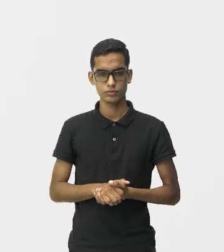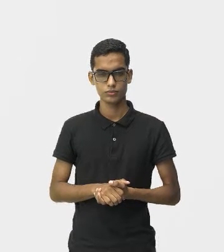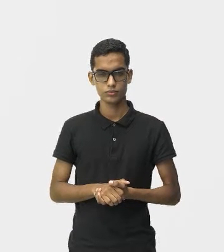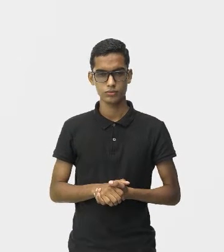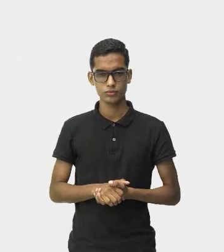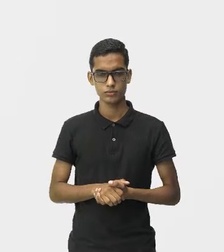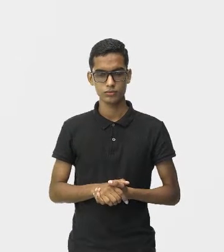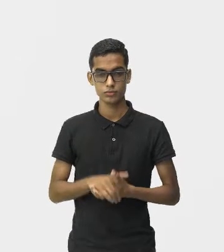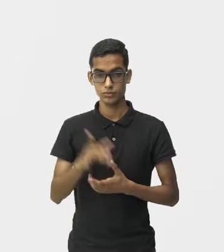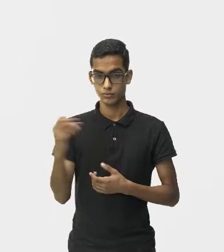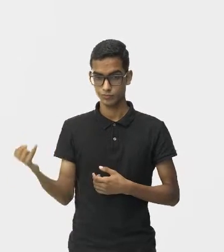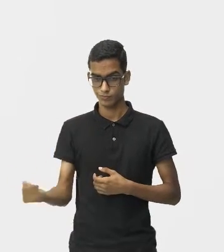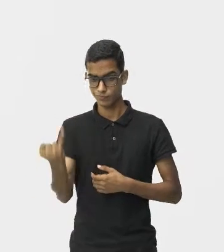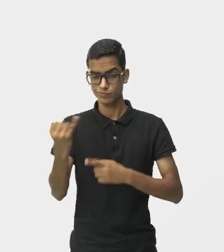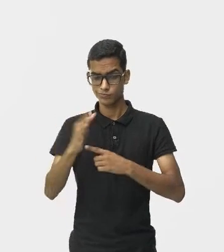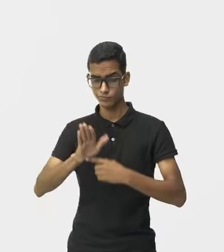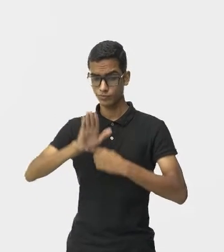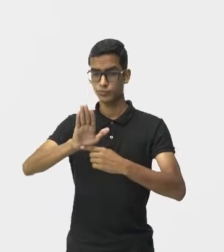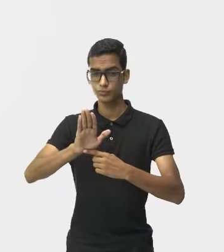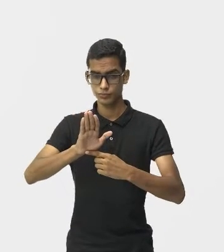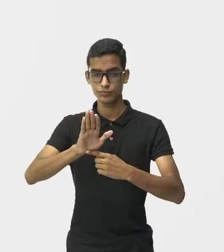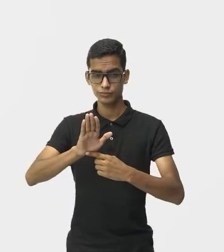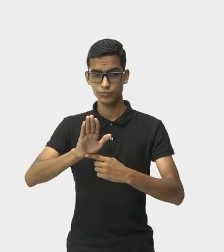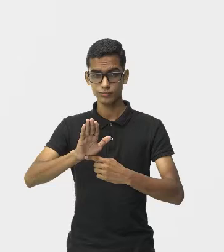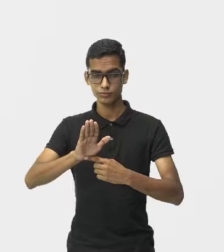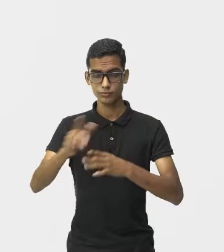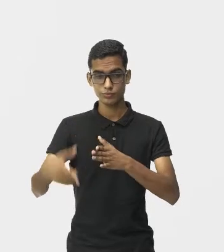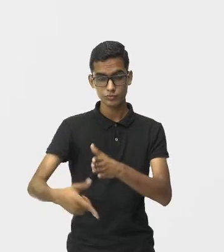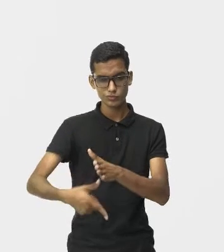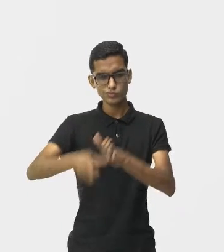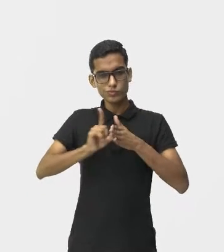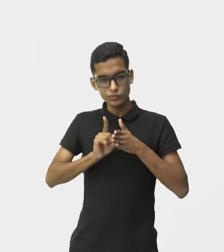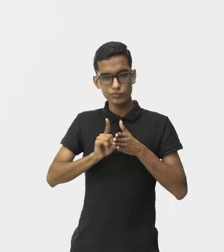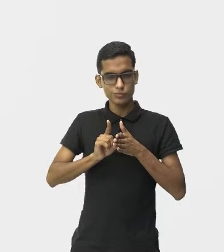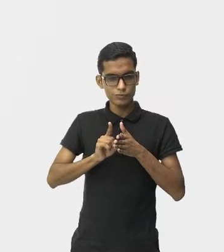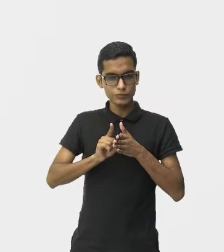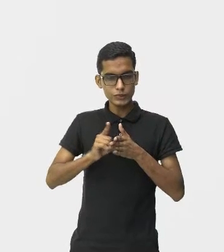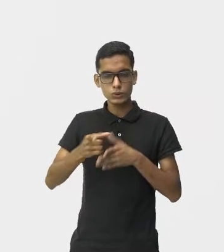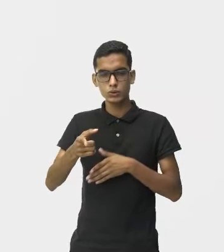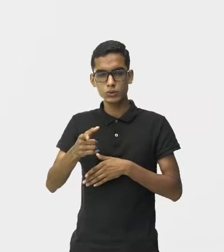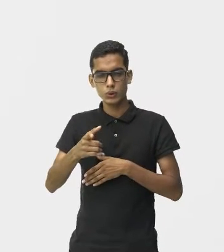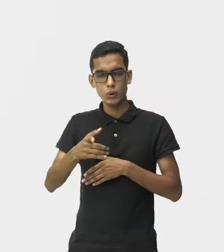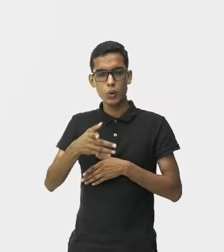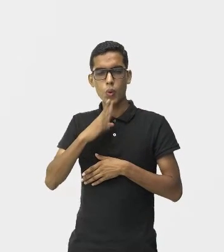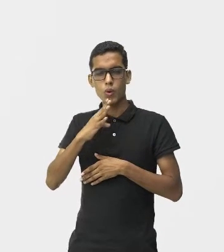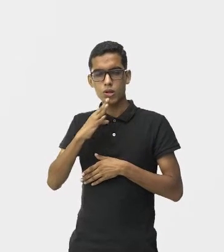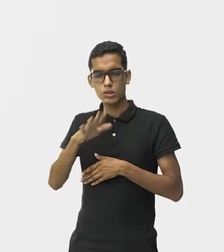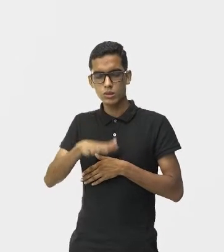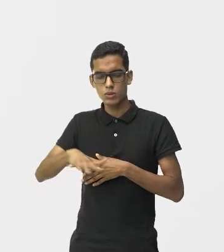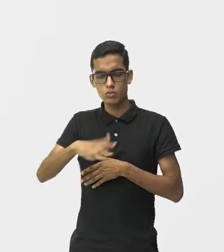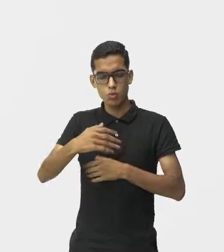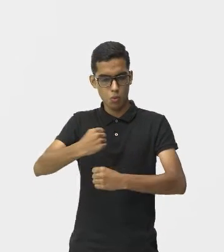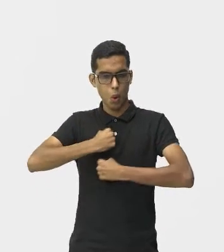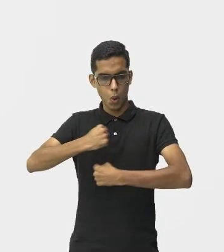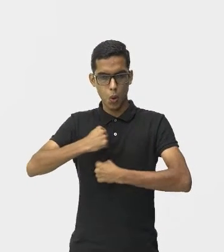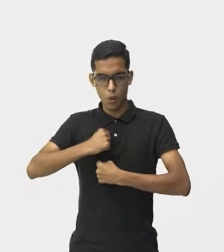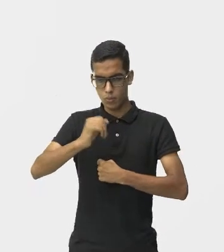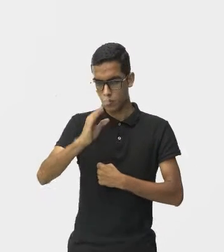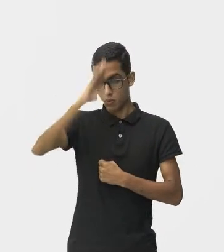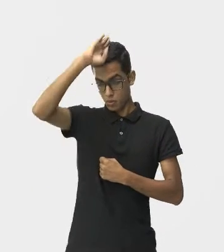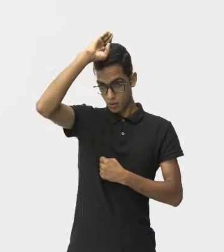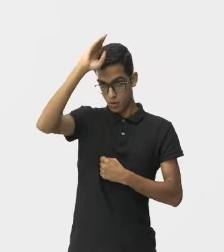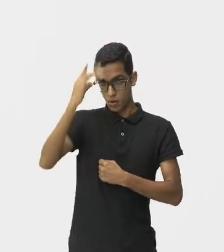É importante frisar, antes da gente embarcar, conhecer um pouquinho sobre o legionário romano, é importante frisar,